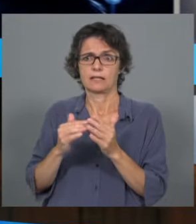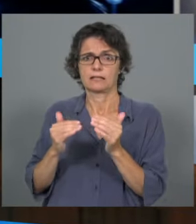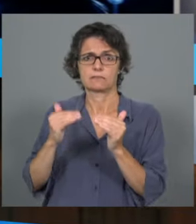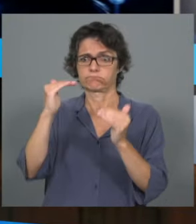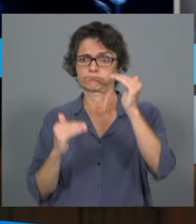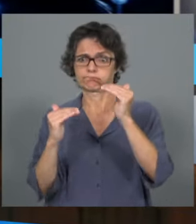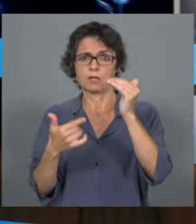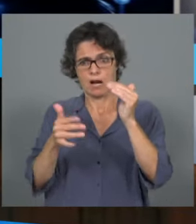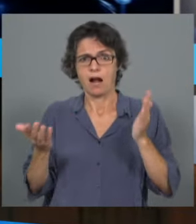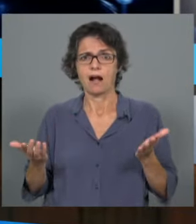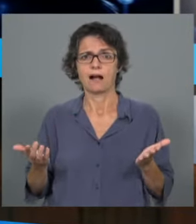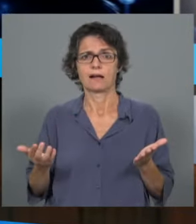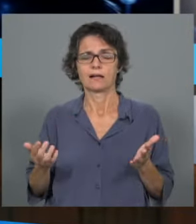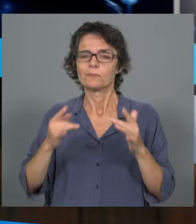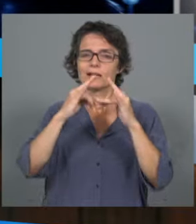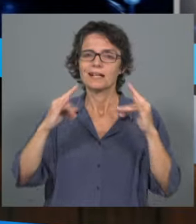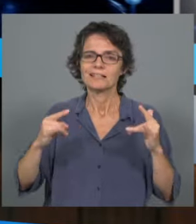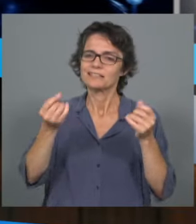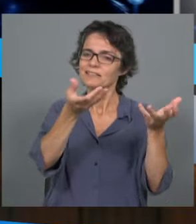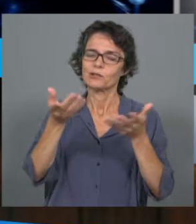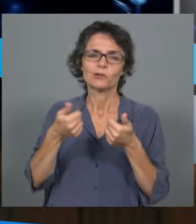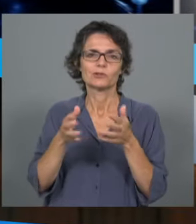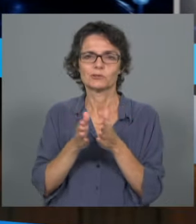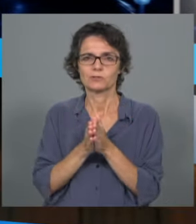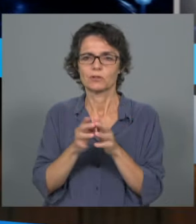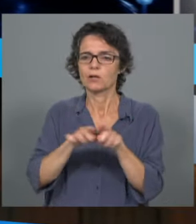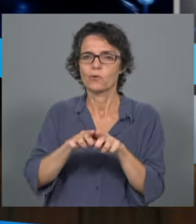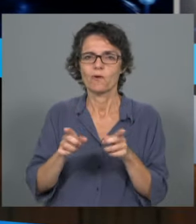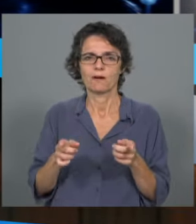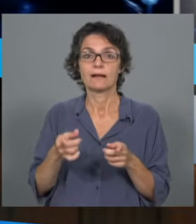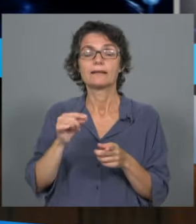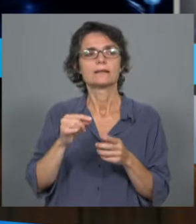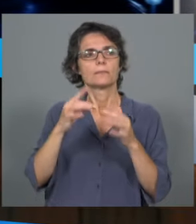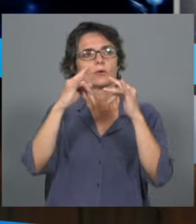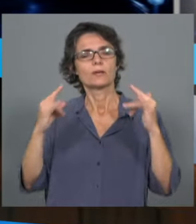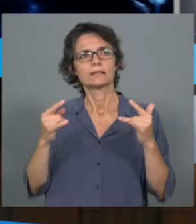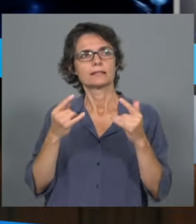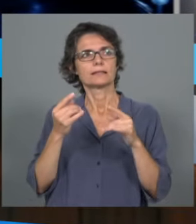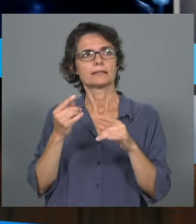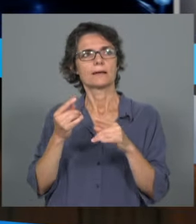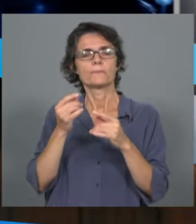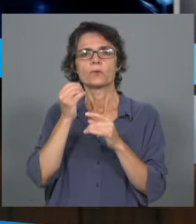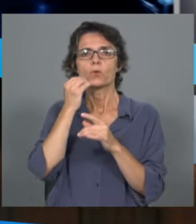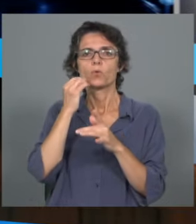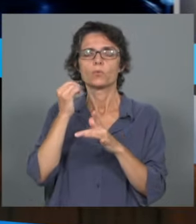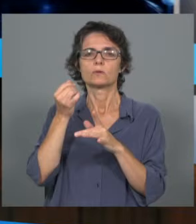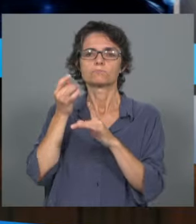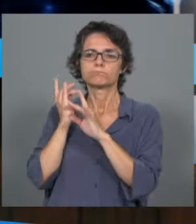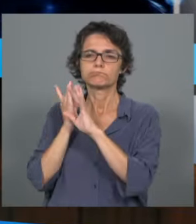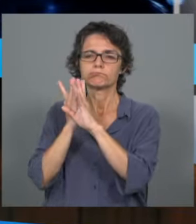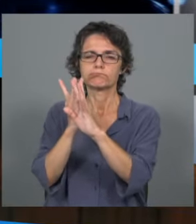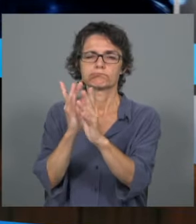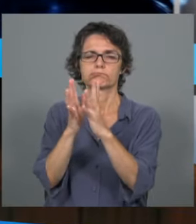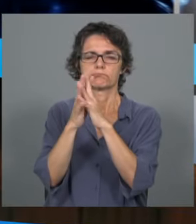ideia também da tenda associada à ideia da peregrinação, e nós sabemos, por um lado, desta